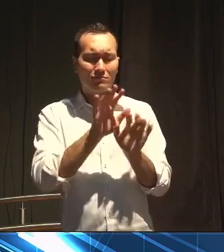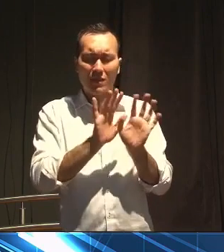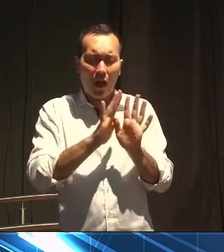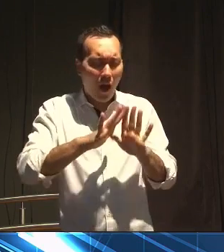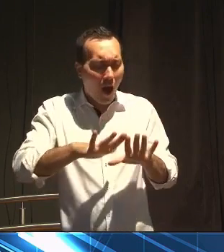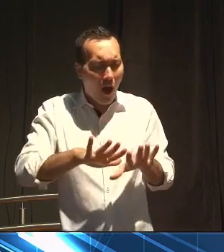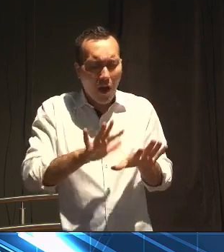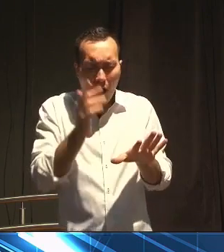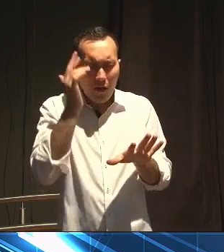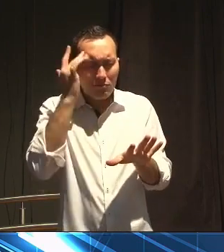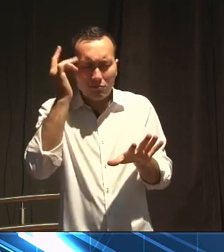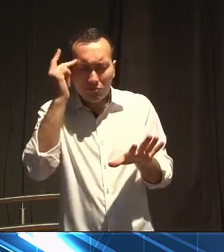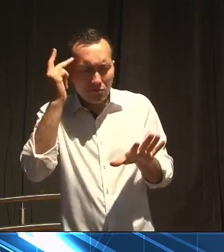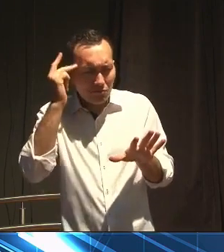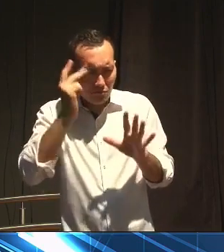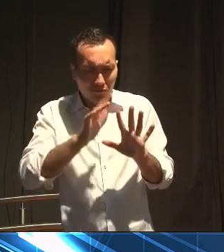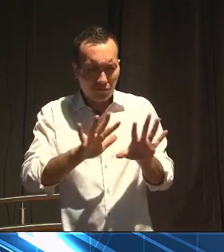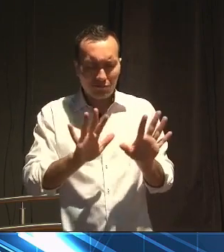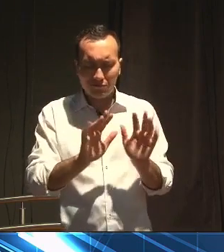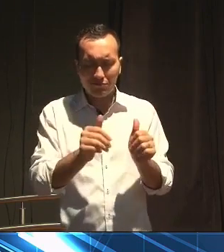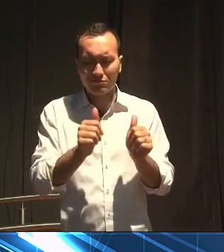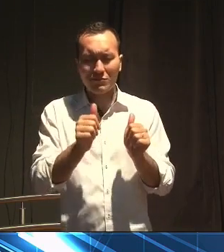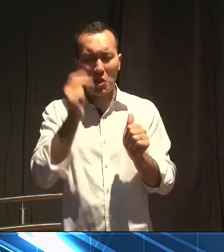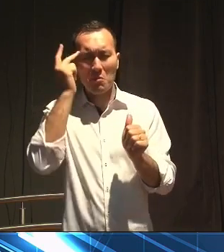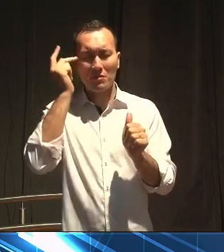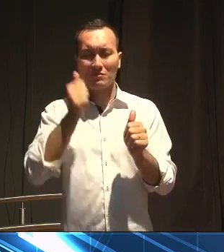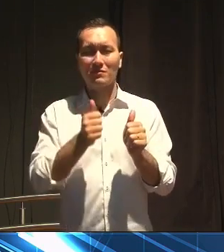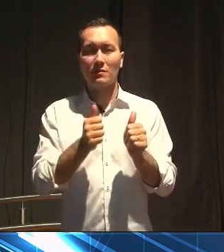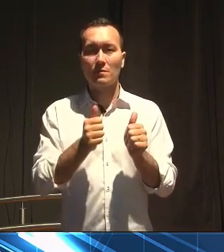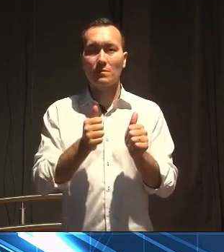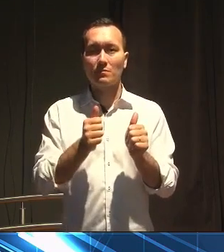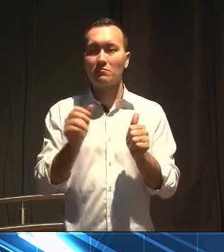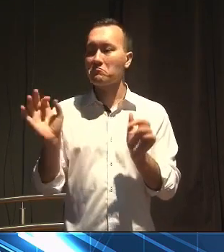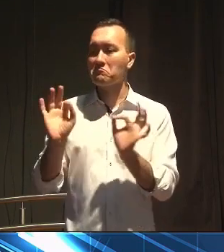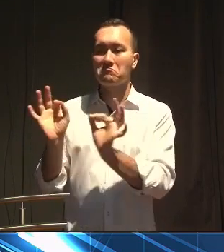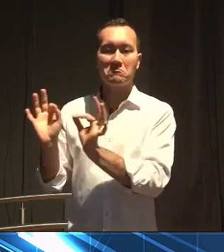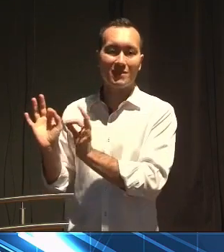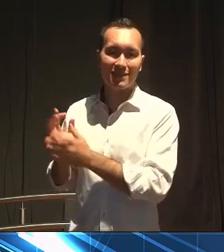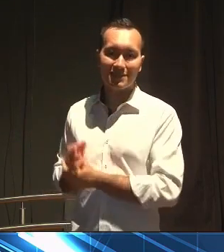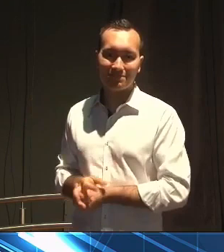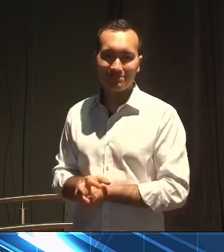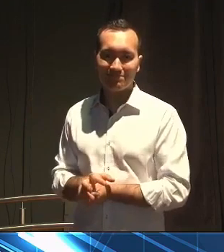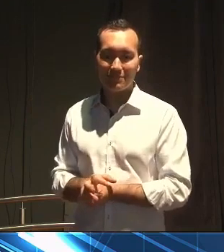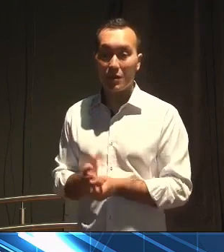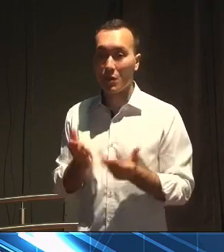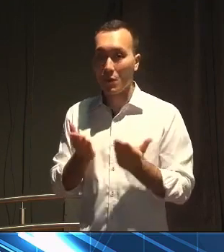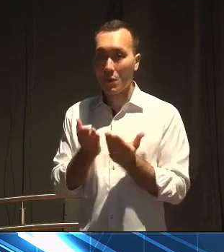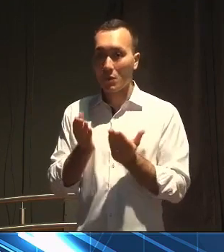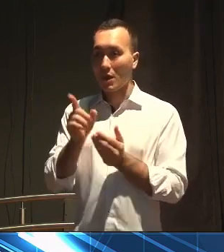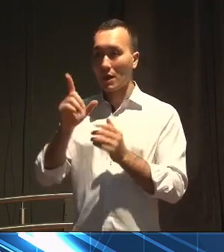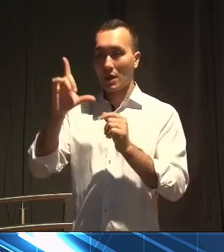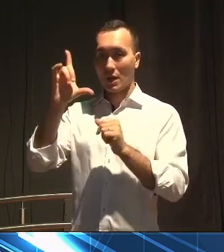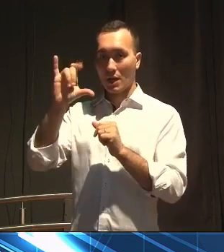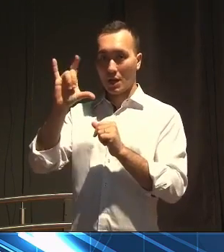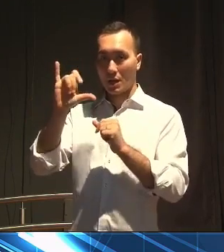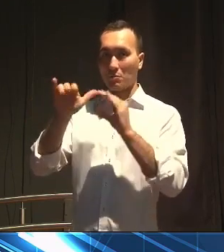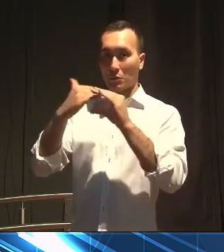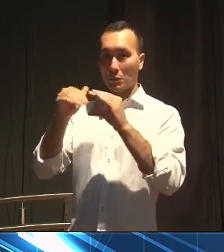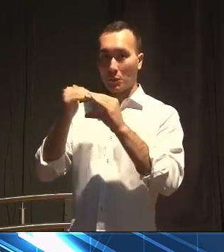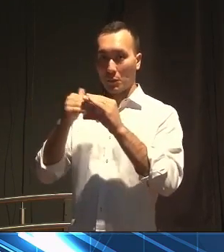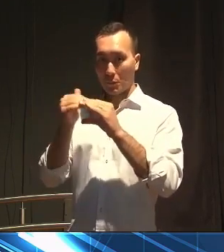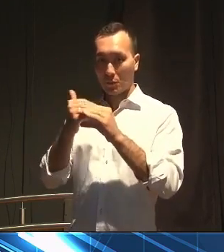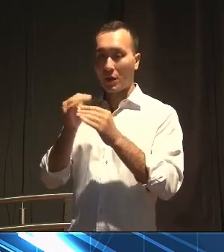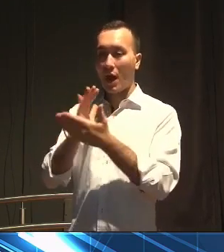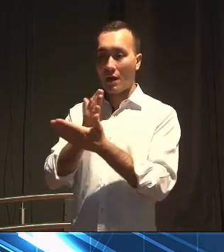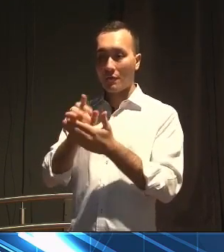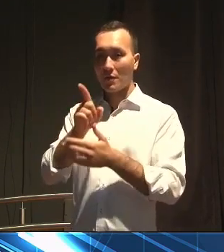usar essa experiência que eu tive para conversar com as pessoas. A quantidade de mensagens que eu recebo no meu direct de pessoas falando: "Eu acho que isso não é para